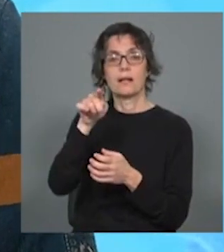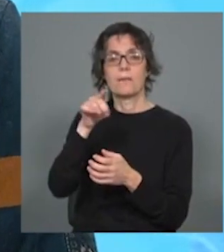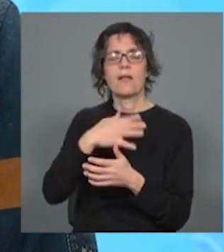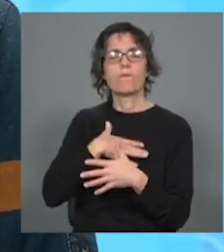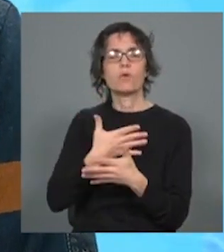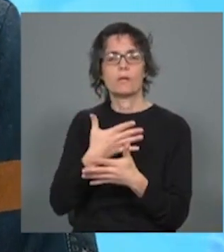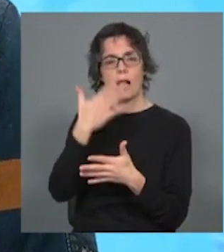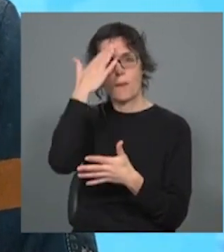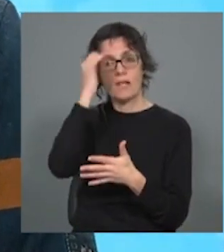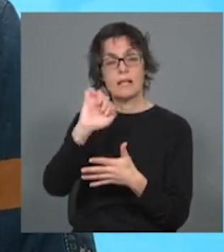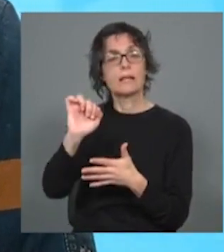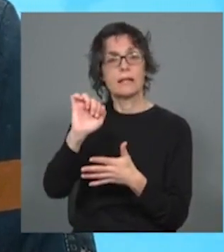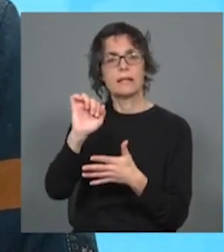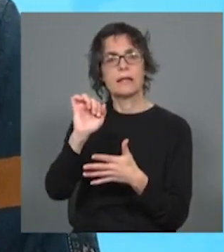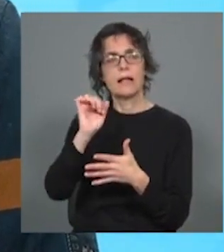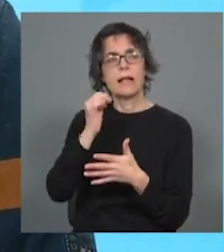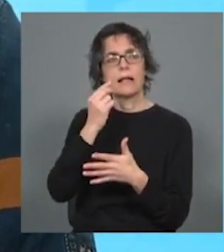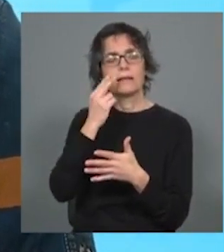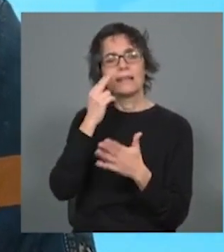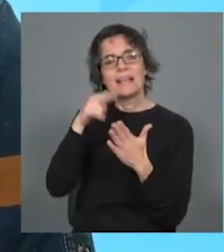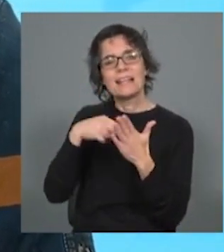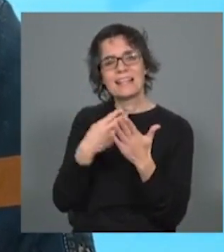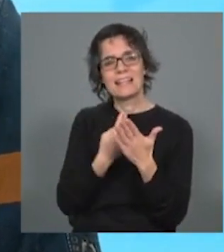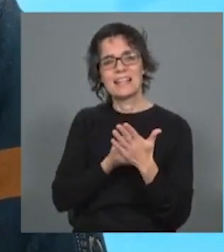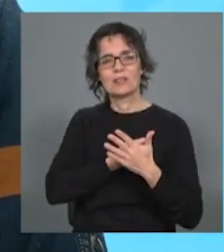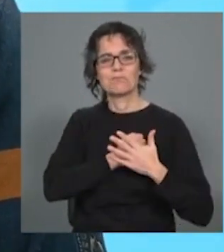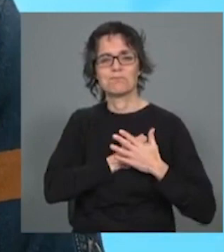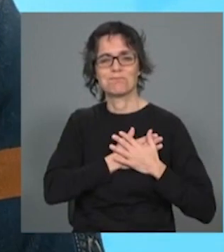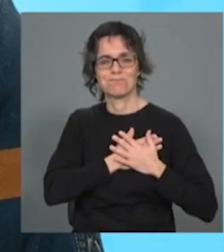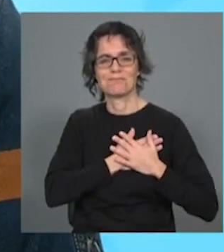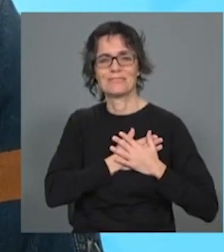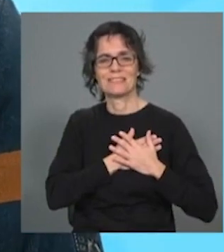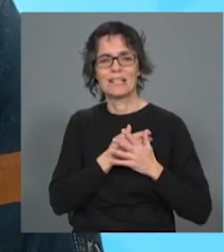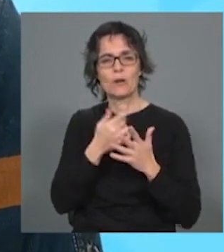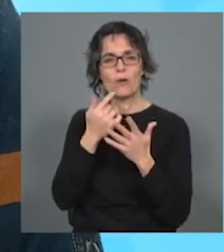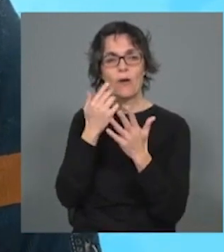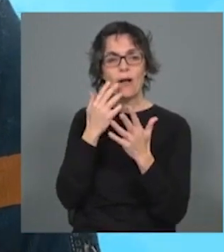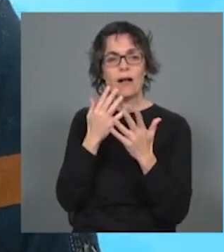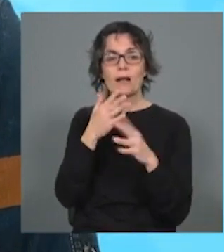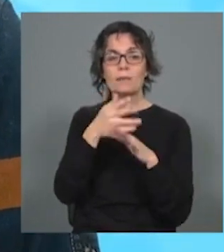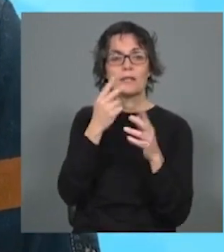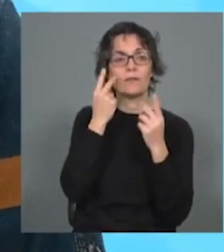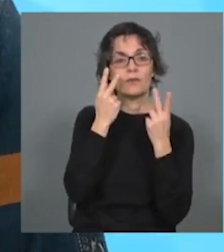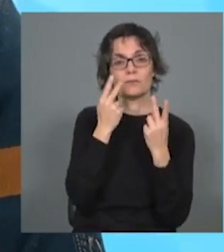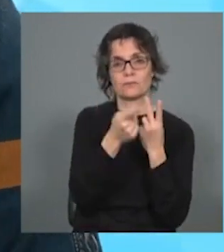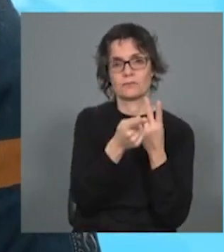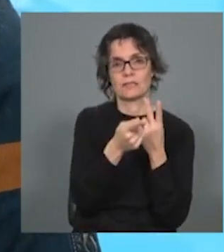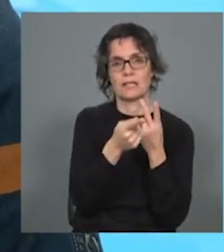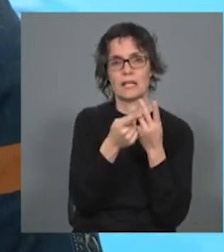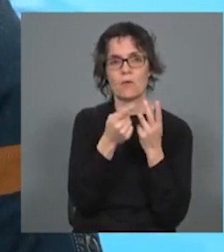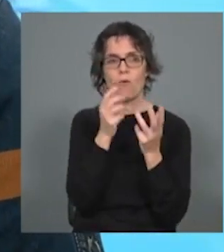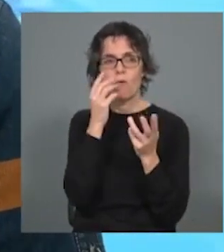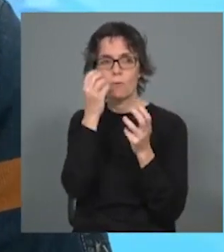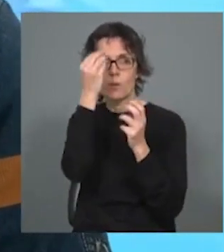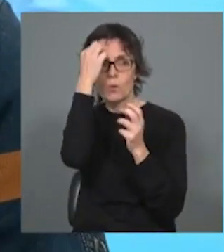seja, é a capacidade de ler o coração através do olhar. E isso é uma característica de Lucas,